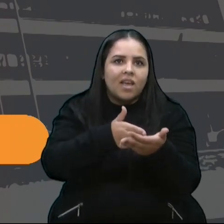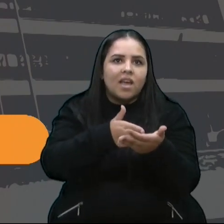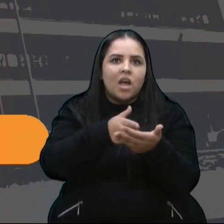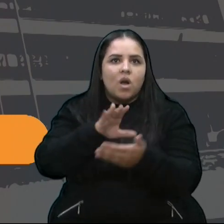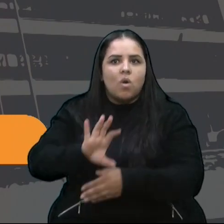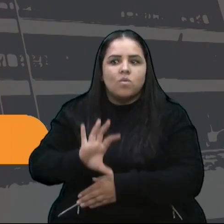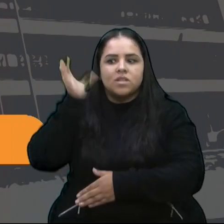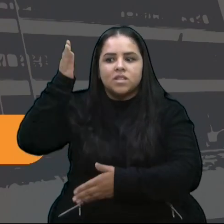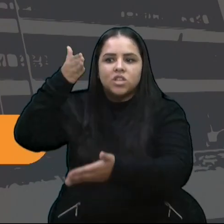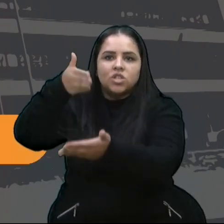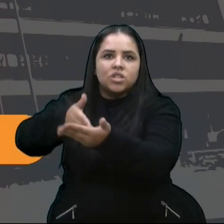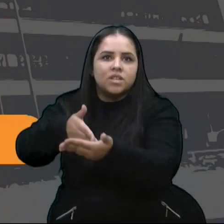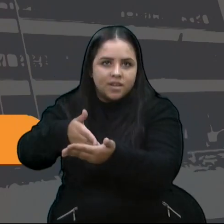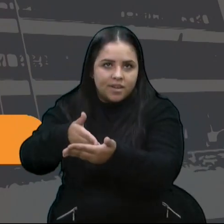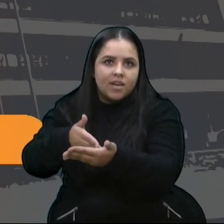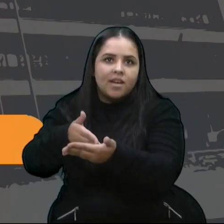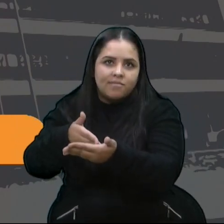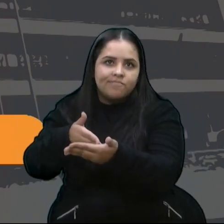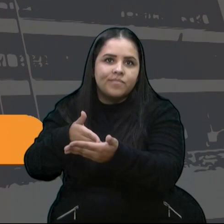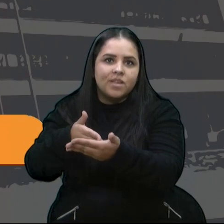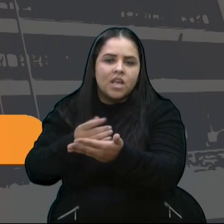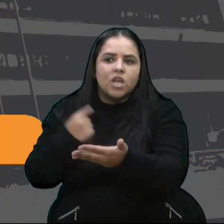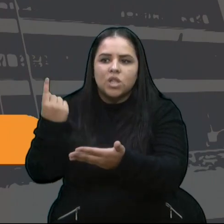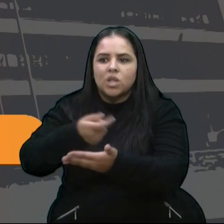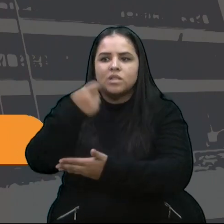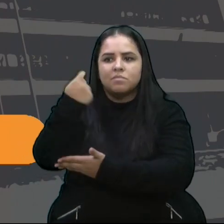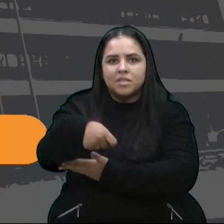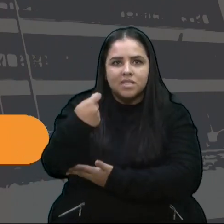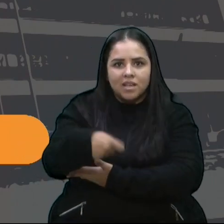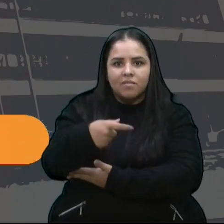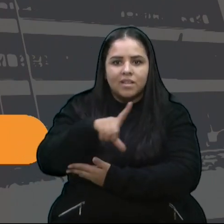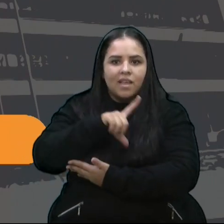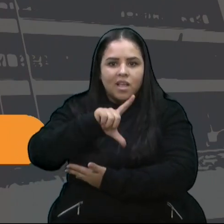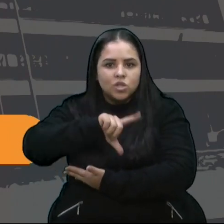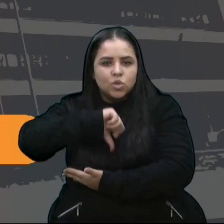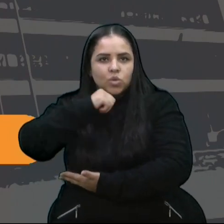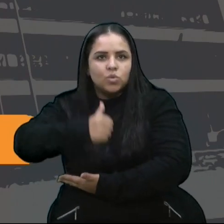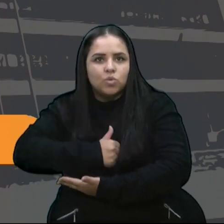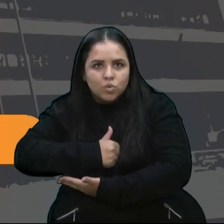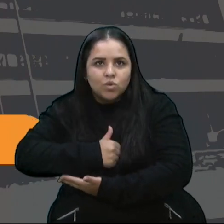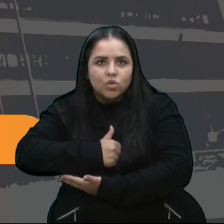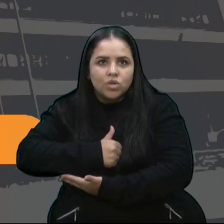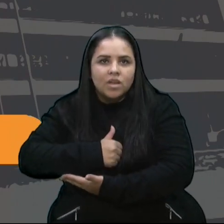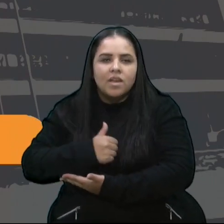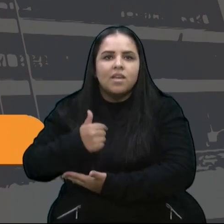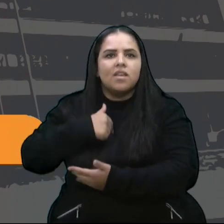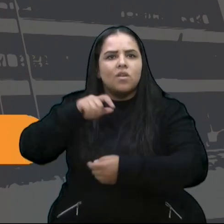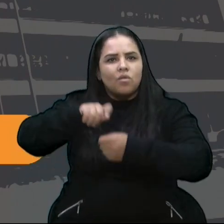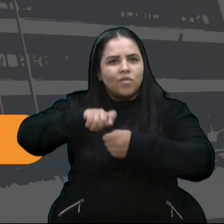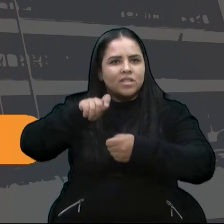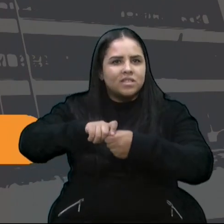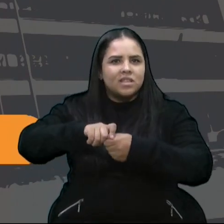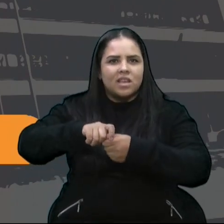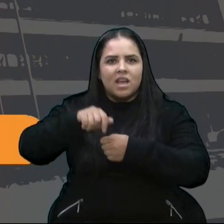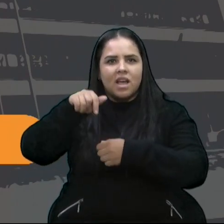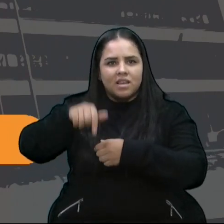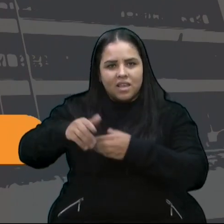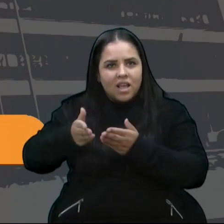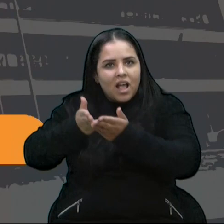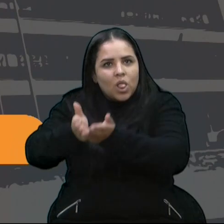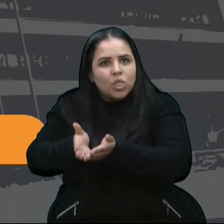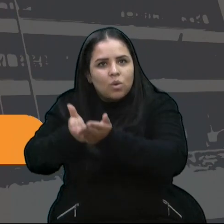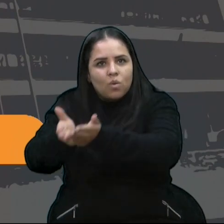repercutir, e a gente precisava de atitudes. Então essa atitude eu fiz aqui em Canoas, na cidade